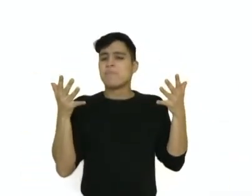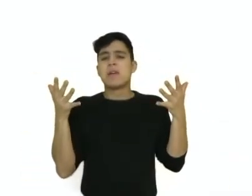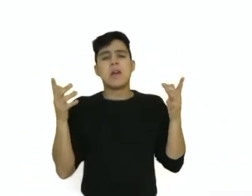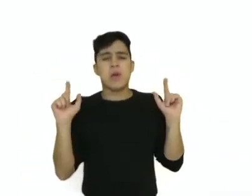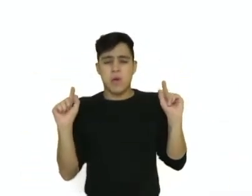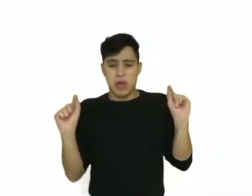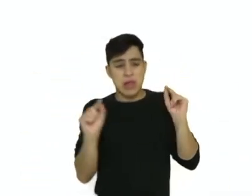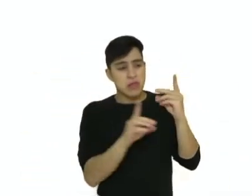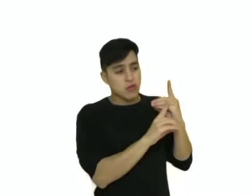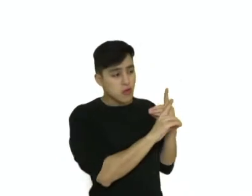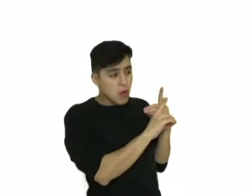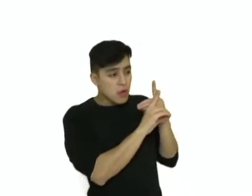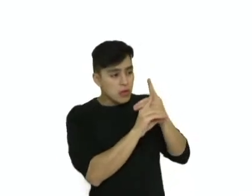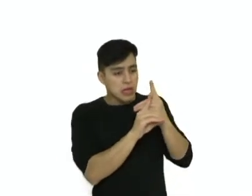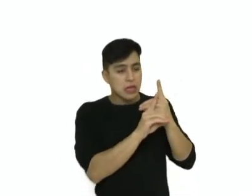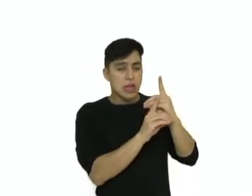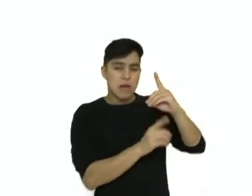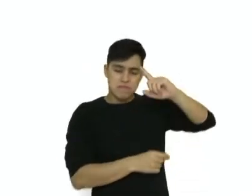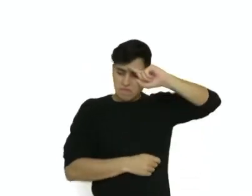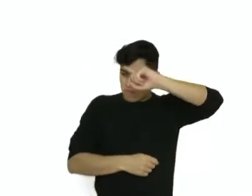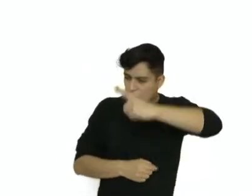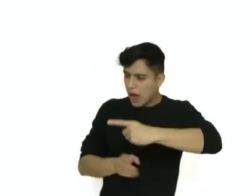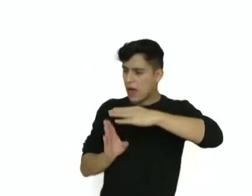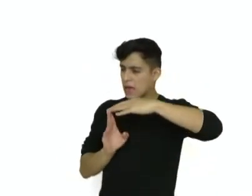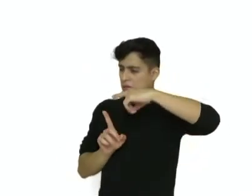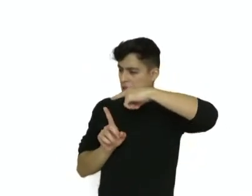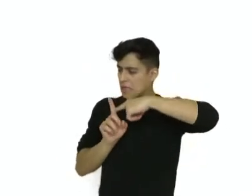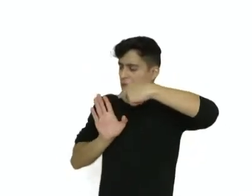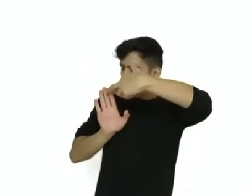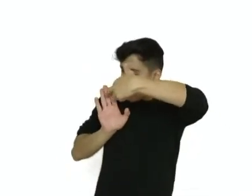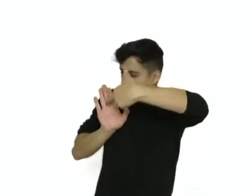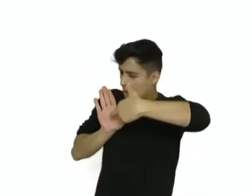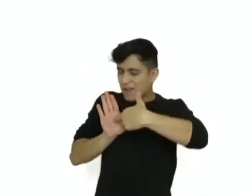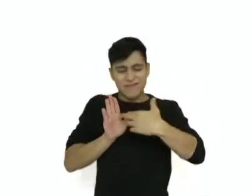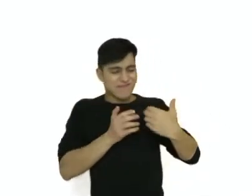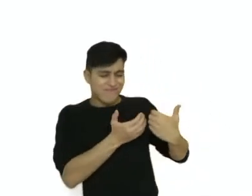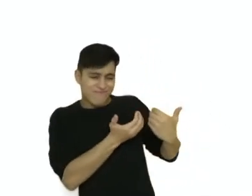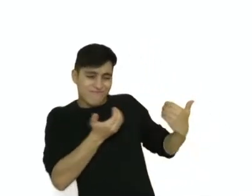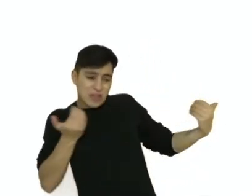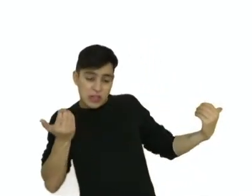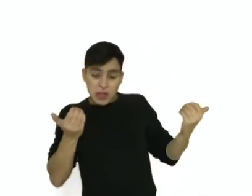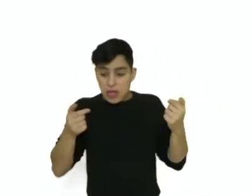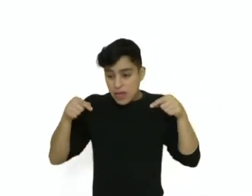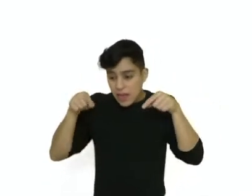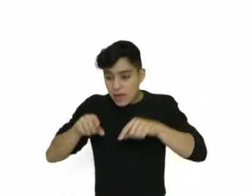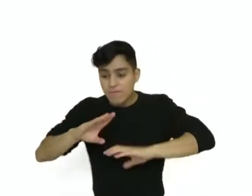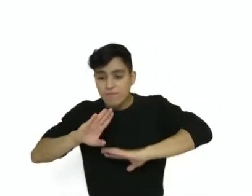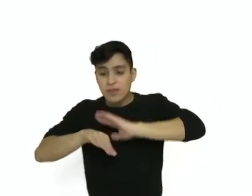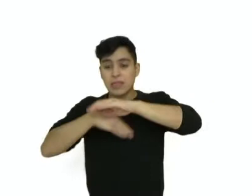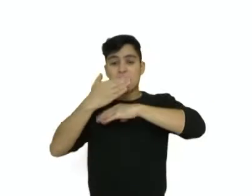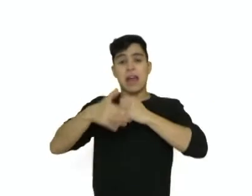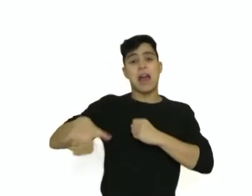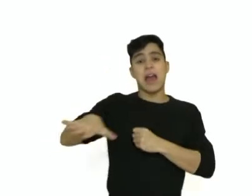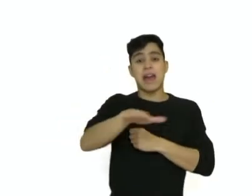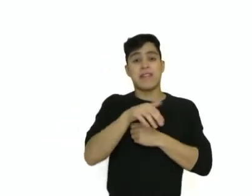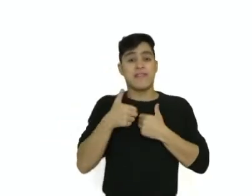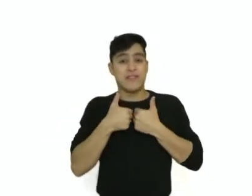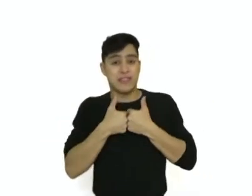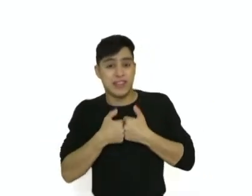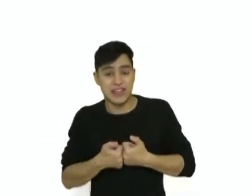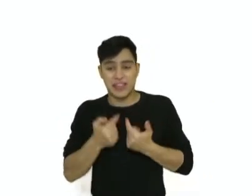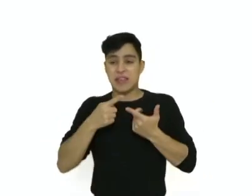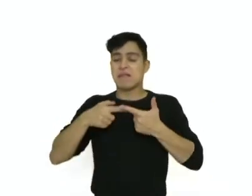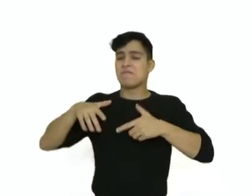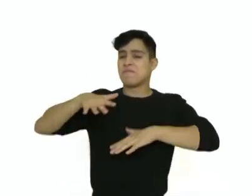dos dogmas e ditames da Igreja e proporcionou grandes progressos em ramos como a física,